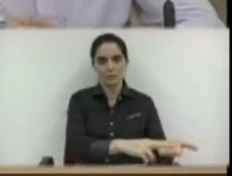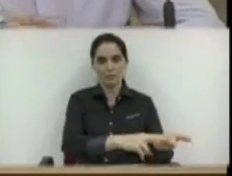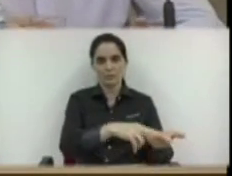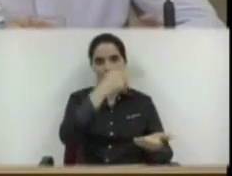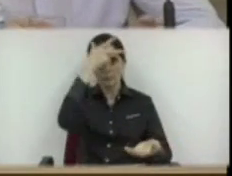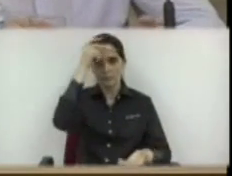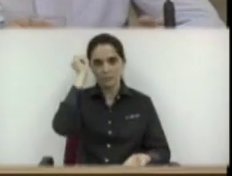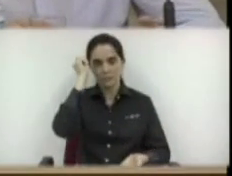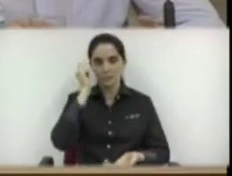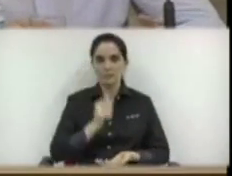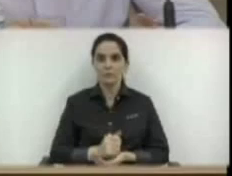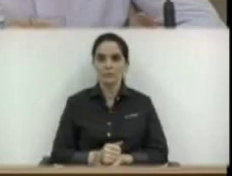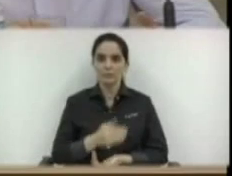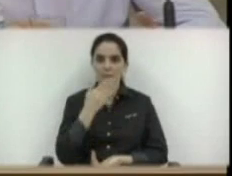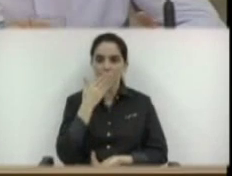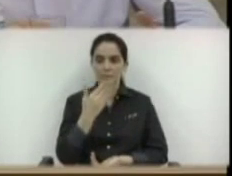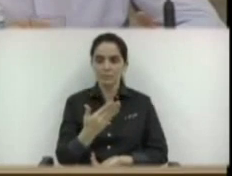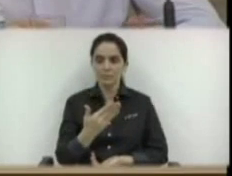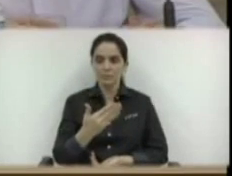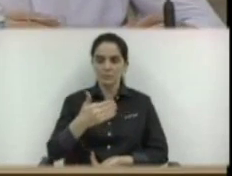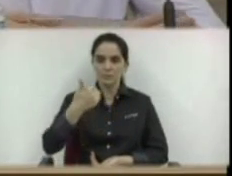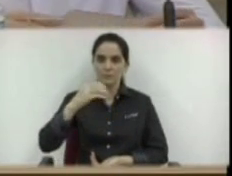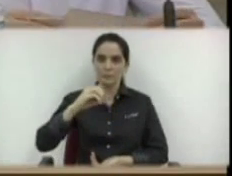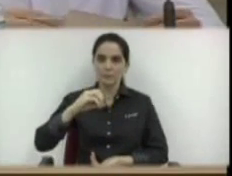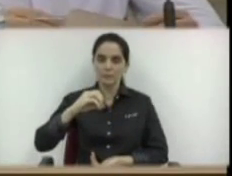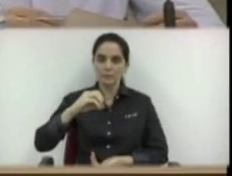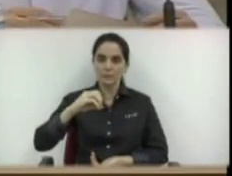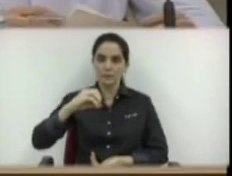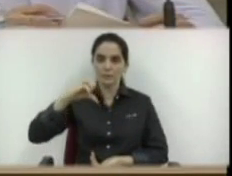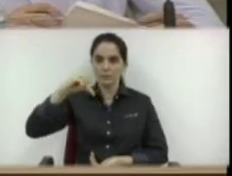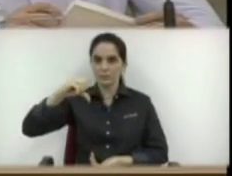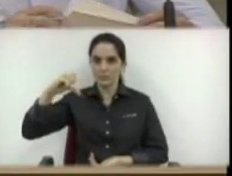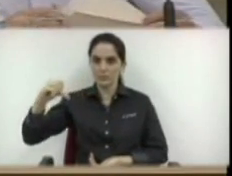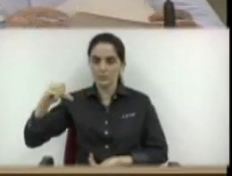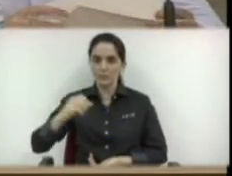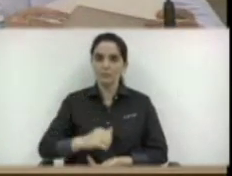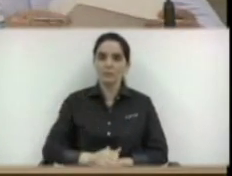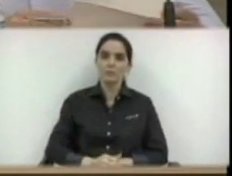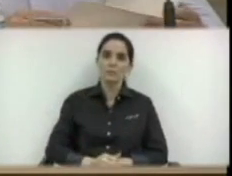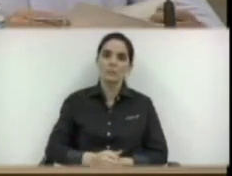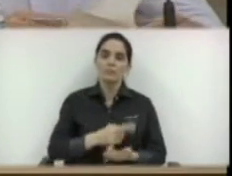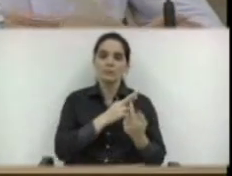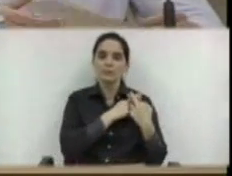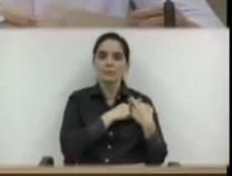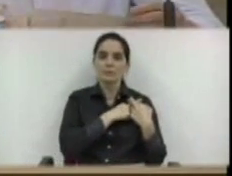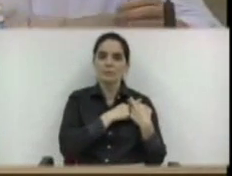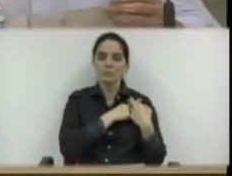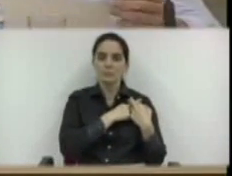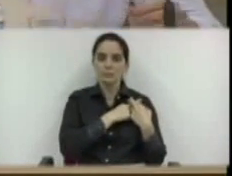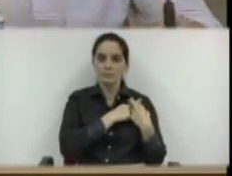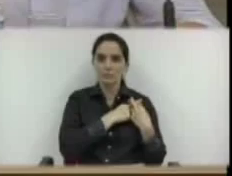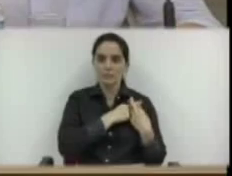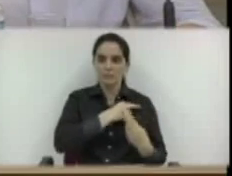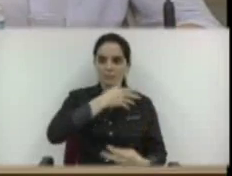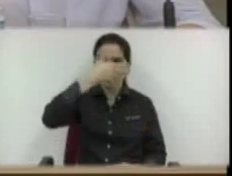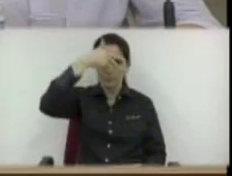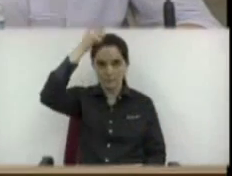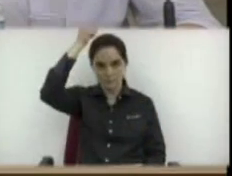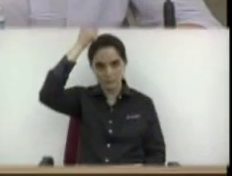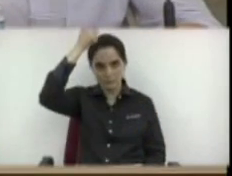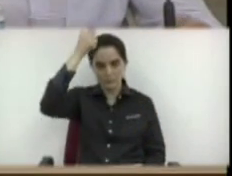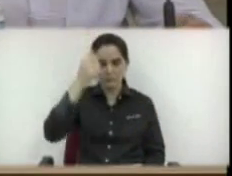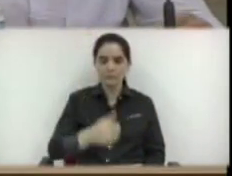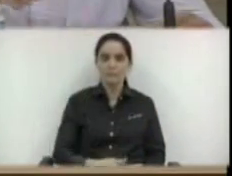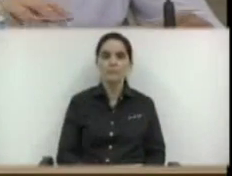ao Poder Executivo. Requerimento 1099, autor, vereador Toninho Franco.